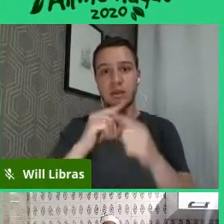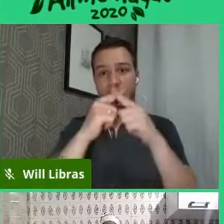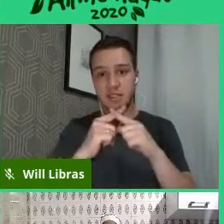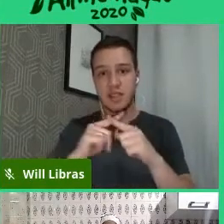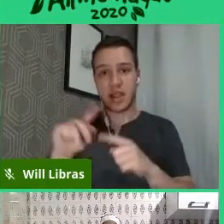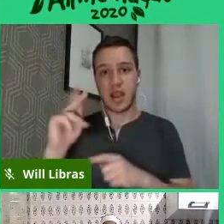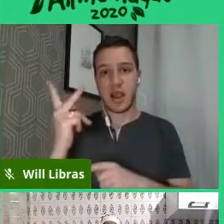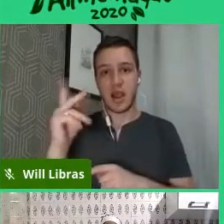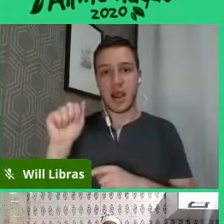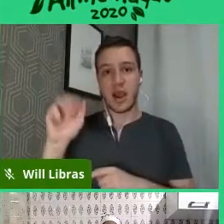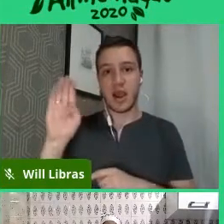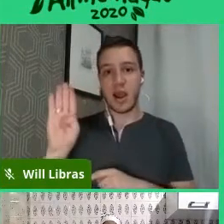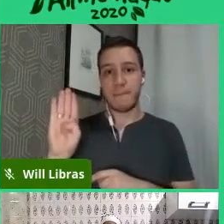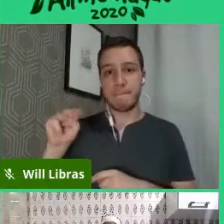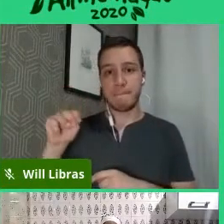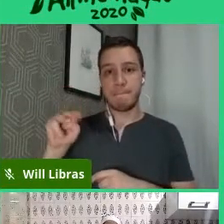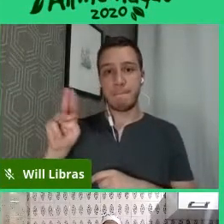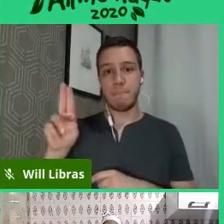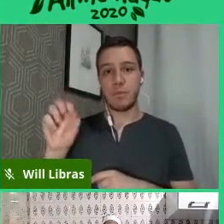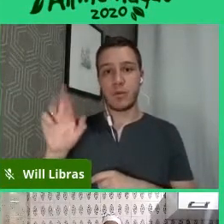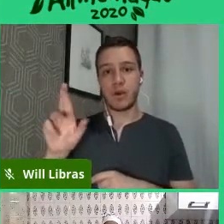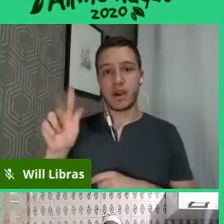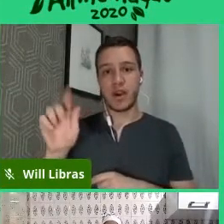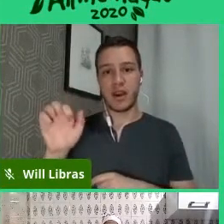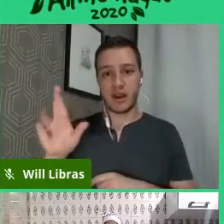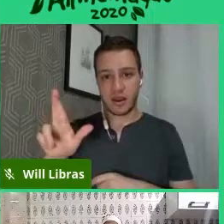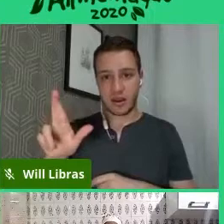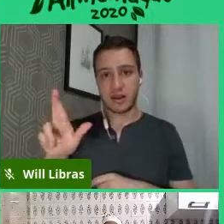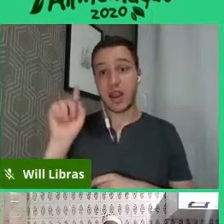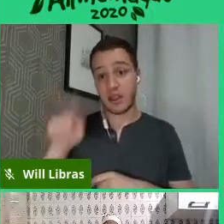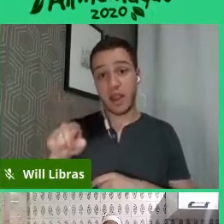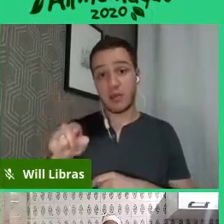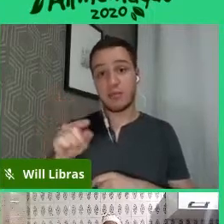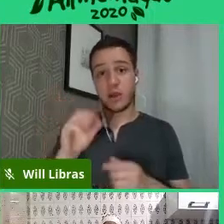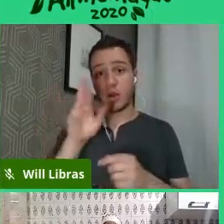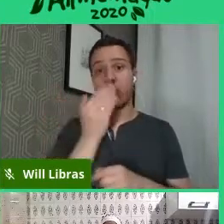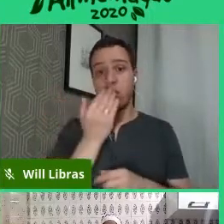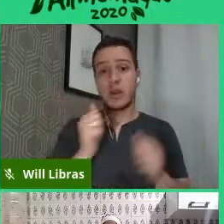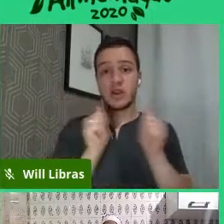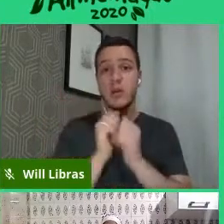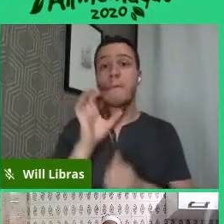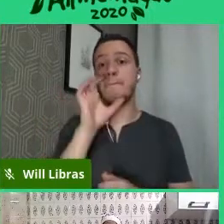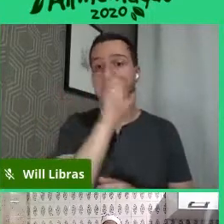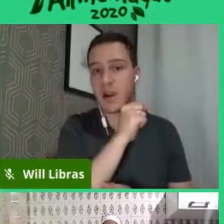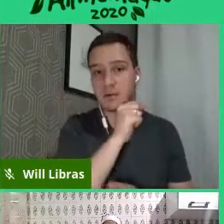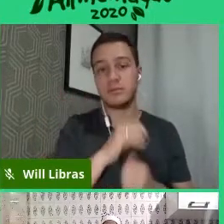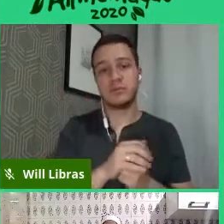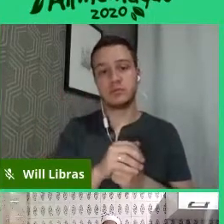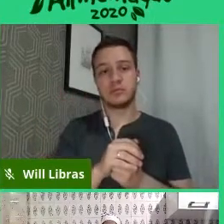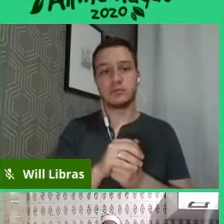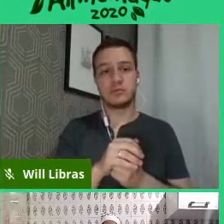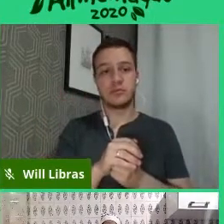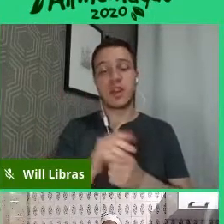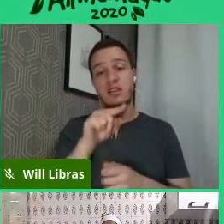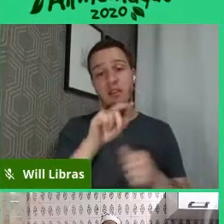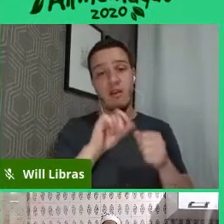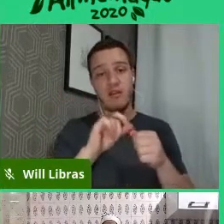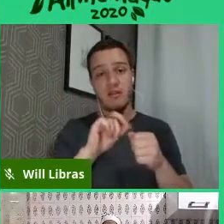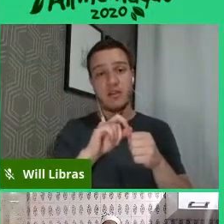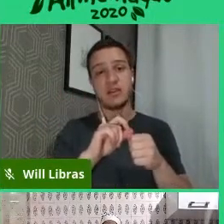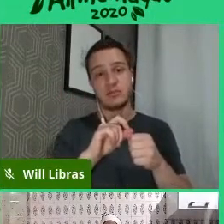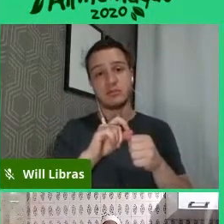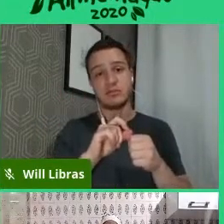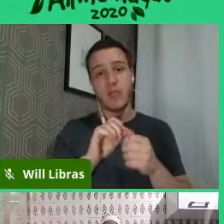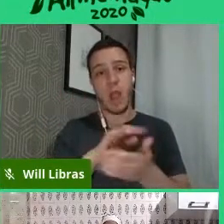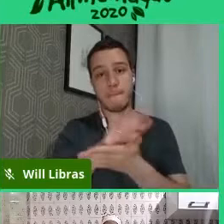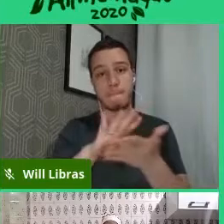estar utilizando esse hambúrguer, né, para comer no pão. Então, ó, eu fiz a minha almôndega, a minha bolinha, e